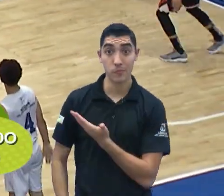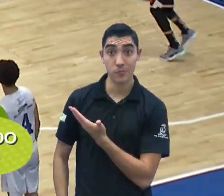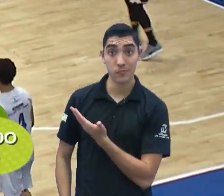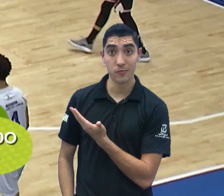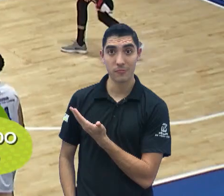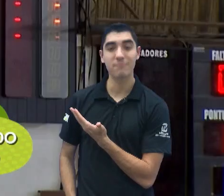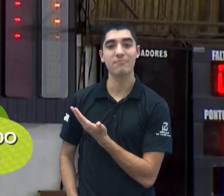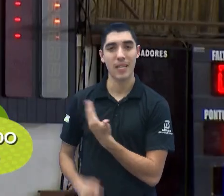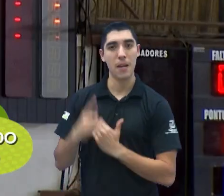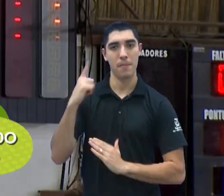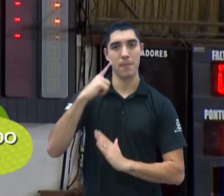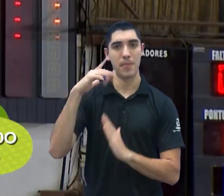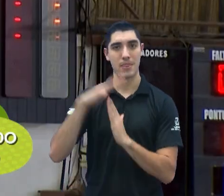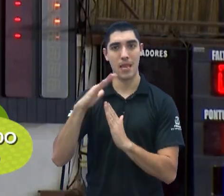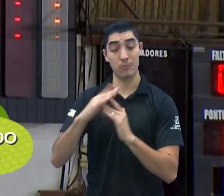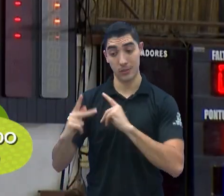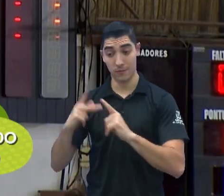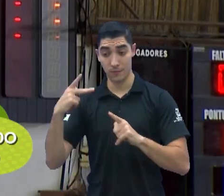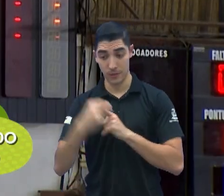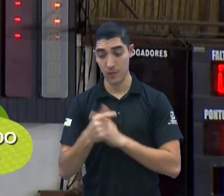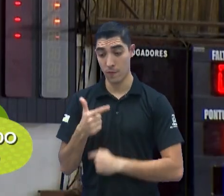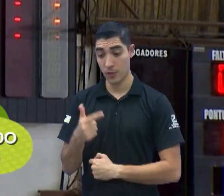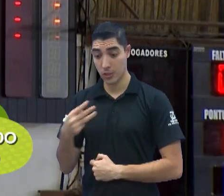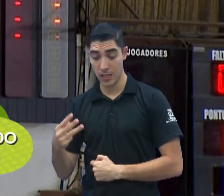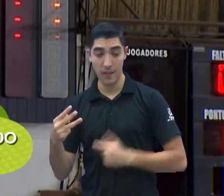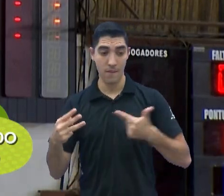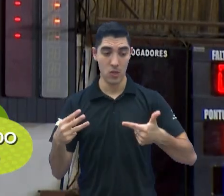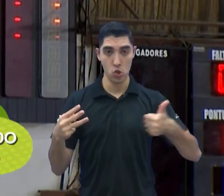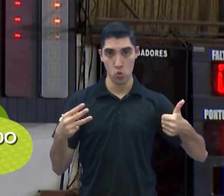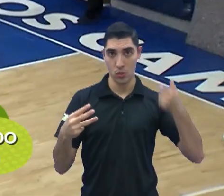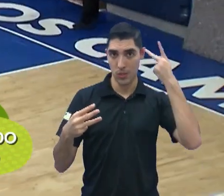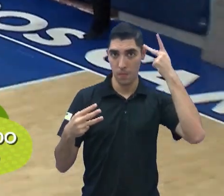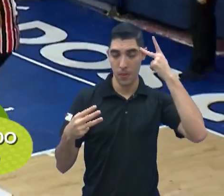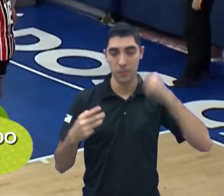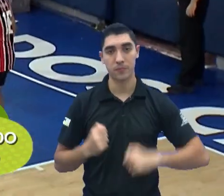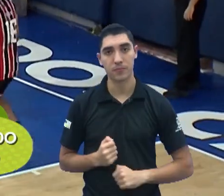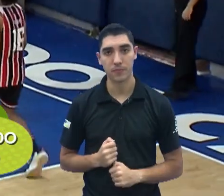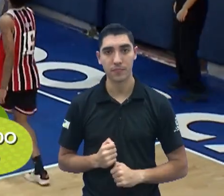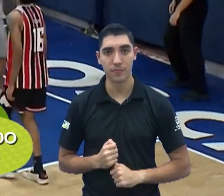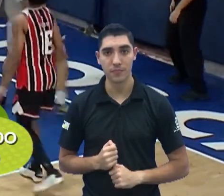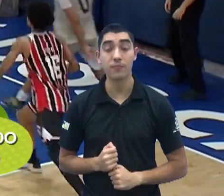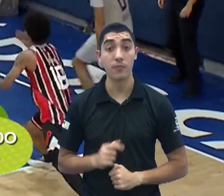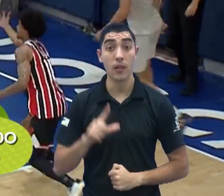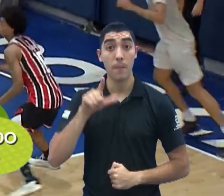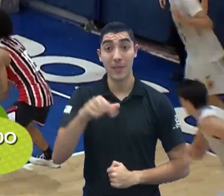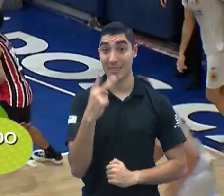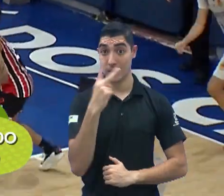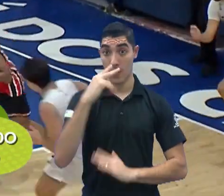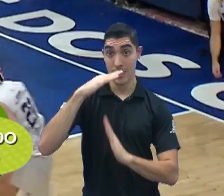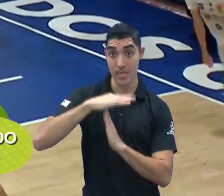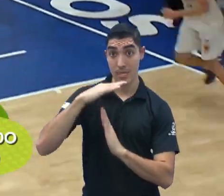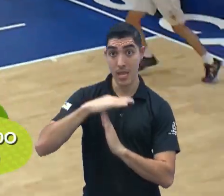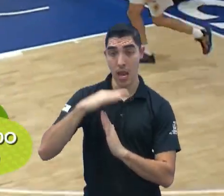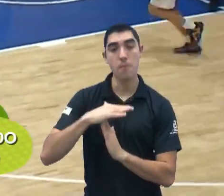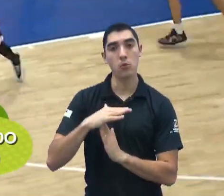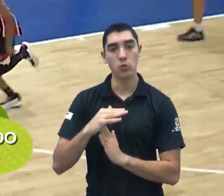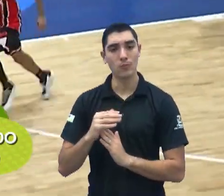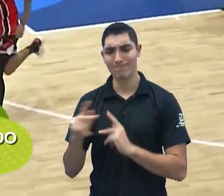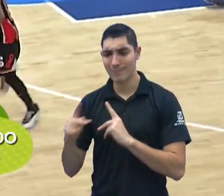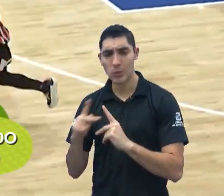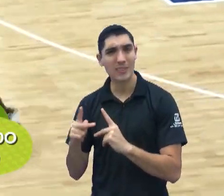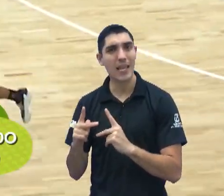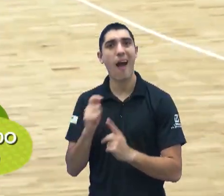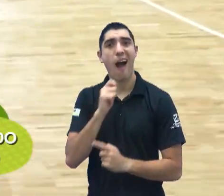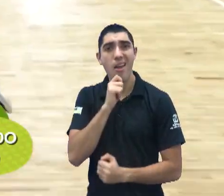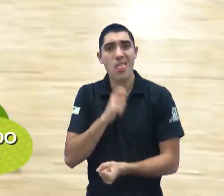primeiro quarto. São José 23, São Paulo 21. O segundo período começou com o São José tenso